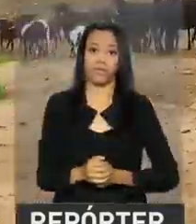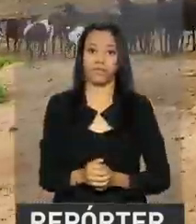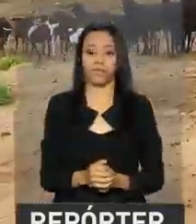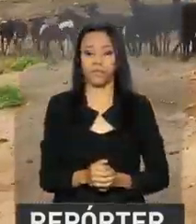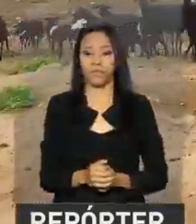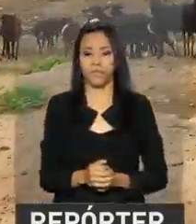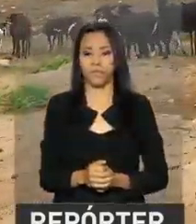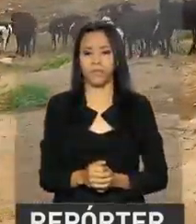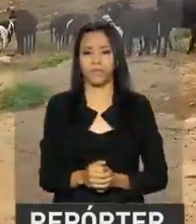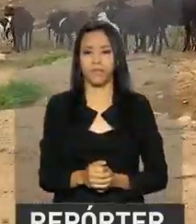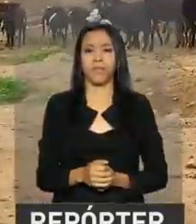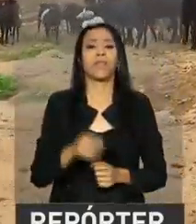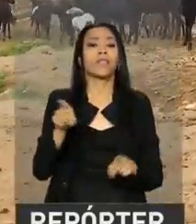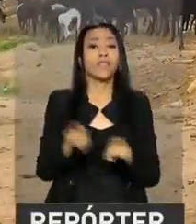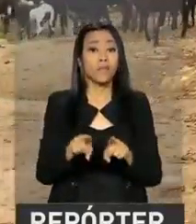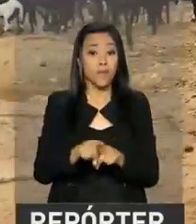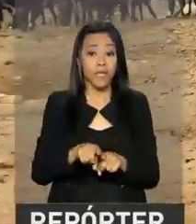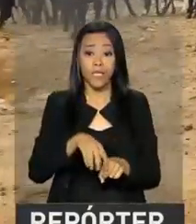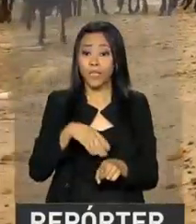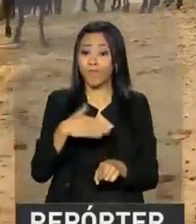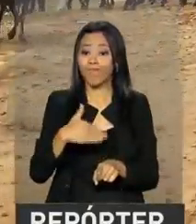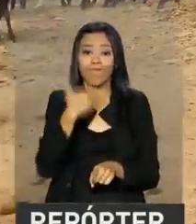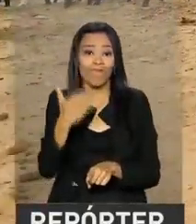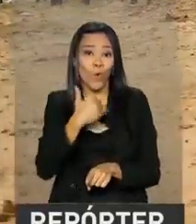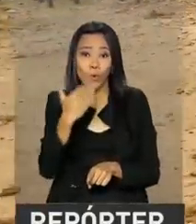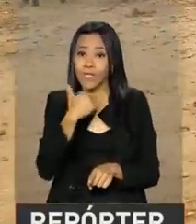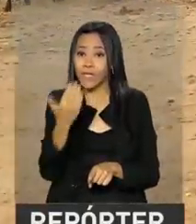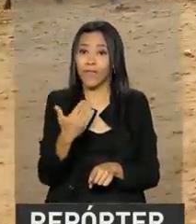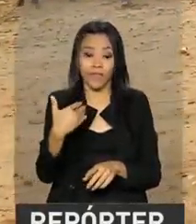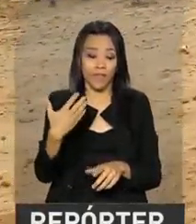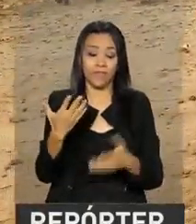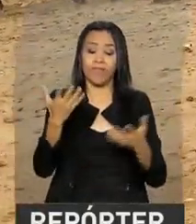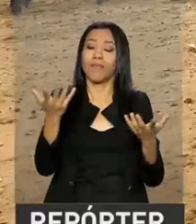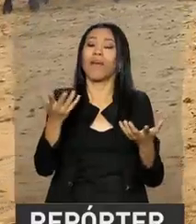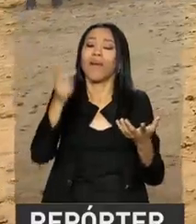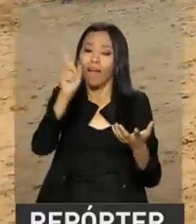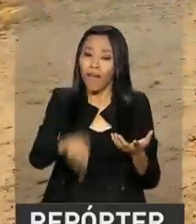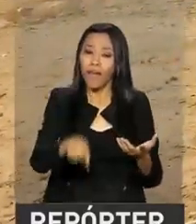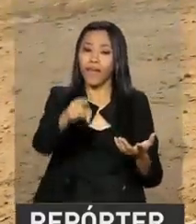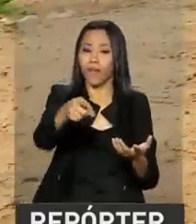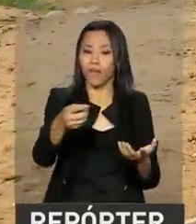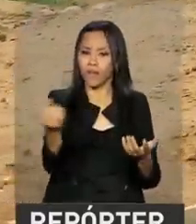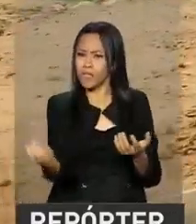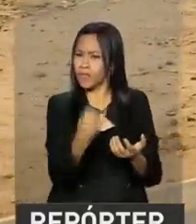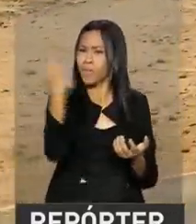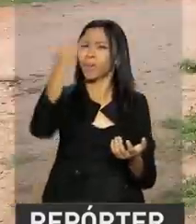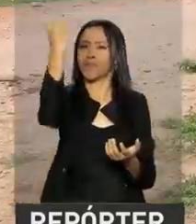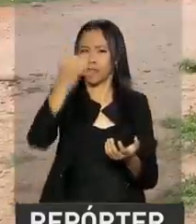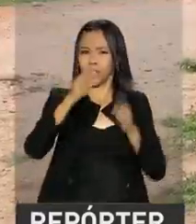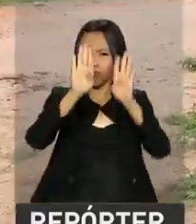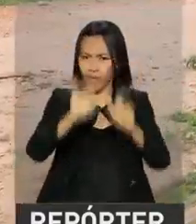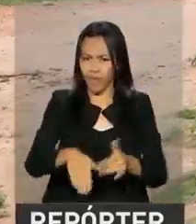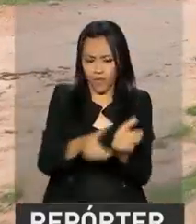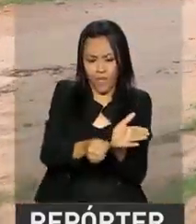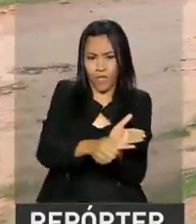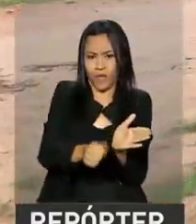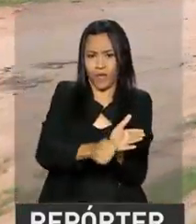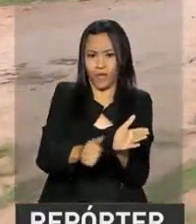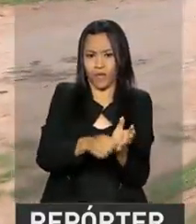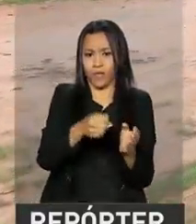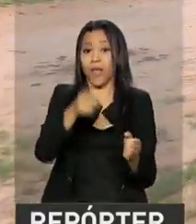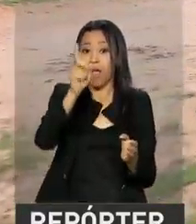E um produto que não se desenvolve bem no clima da região é fundamental para a produção dos criadores. O milho vendido pela